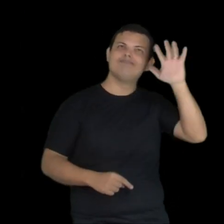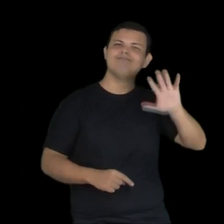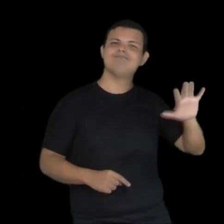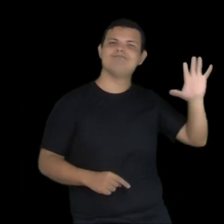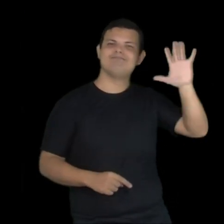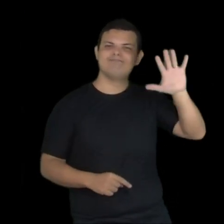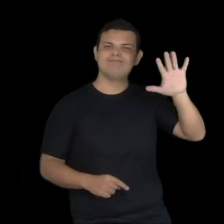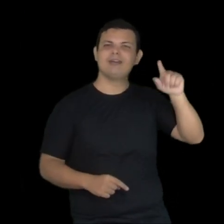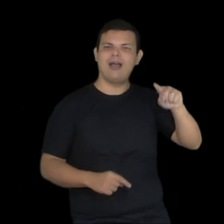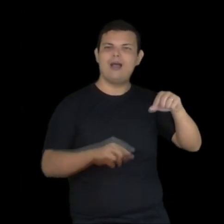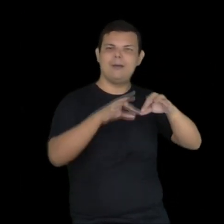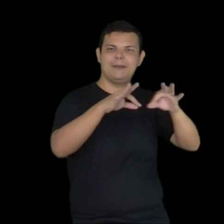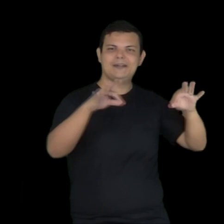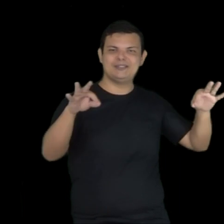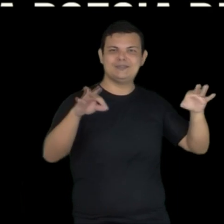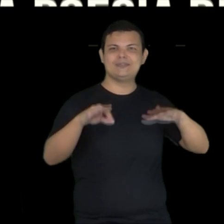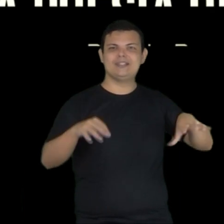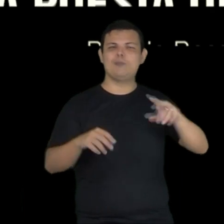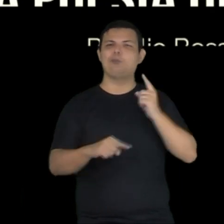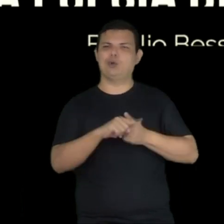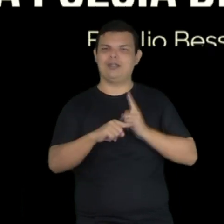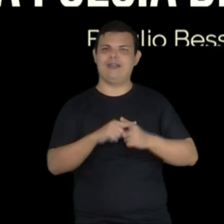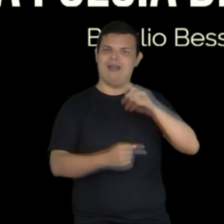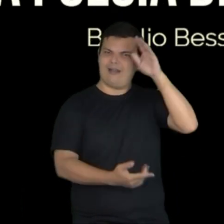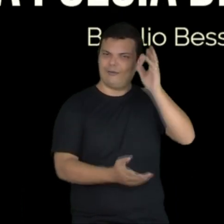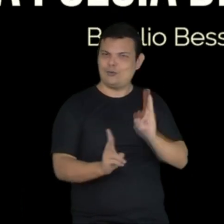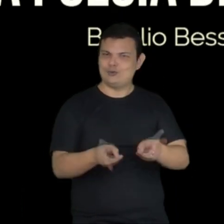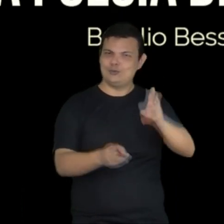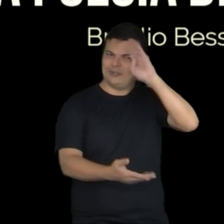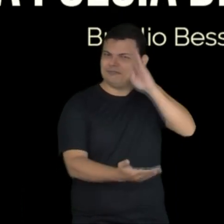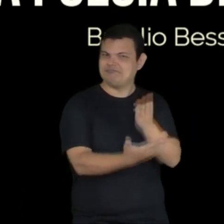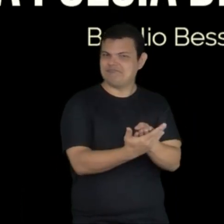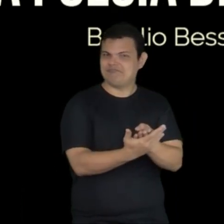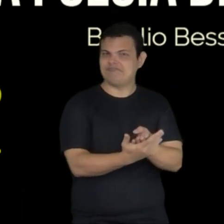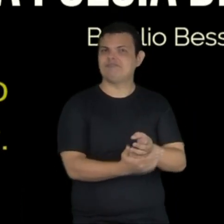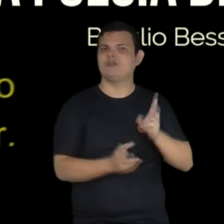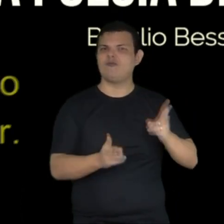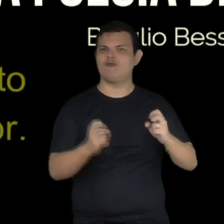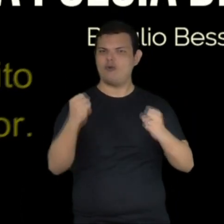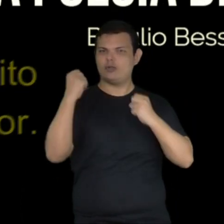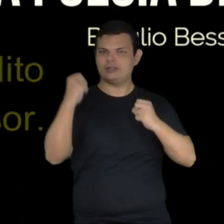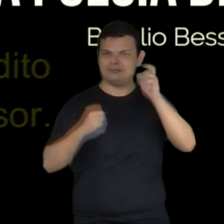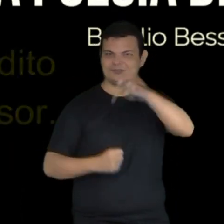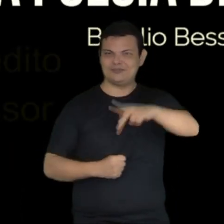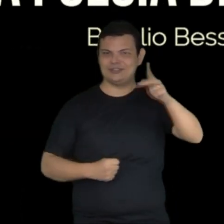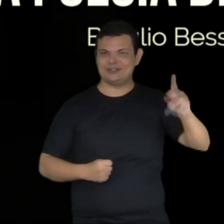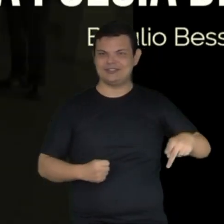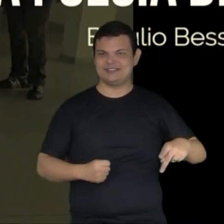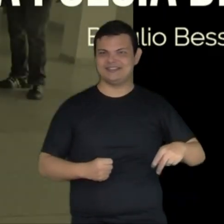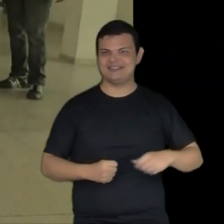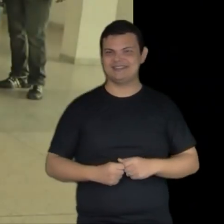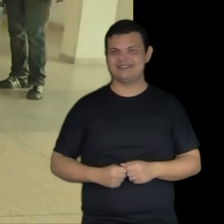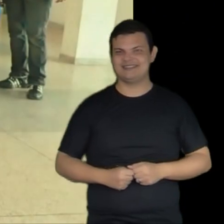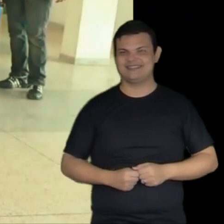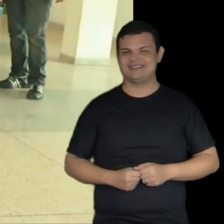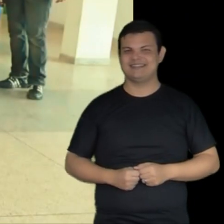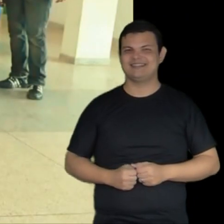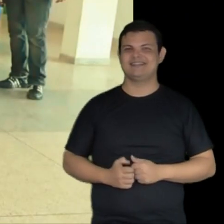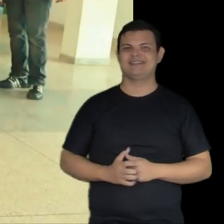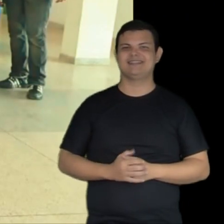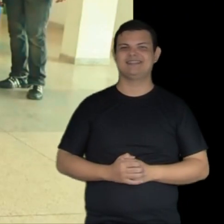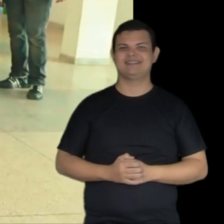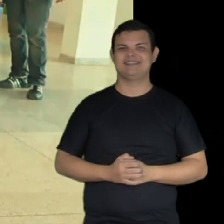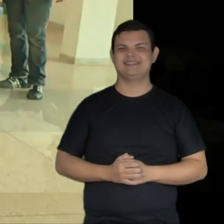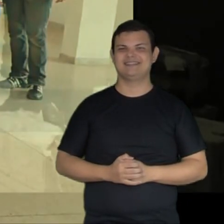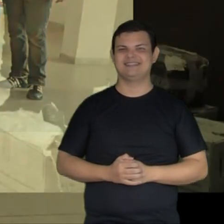esse cordel foi escrito. Porque ainda acredito na força do professor.